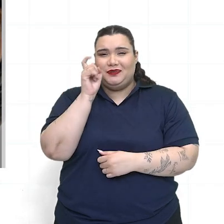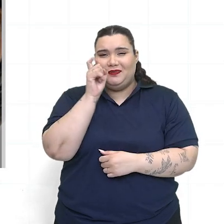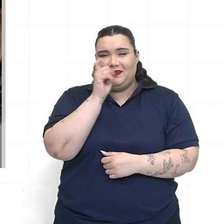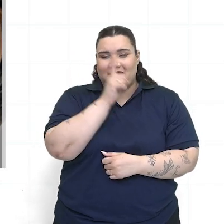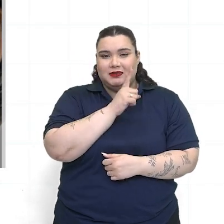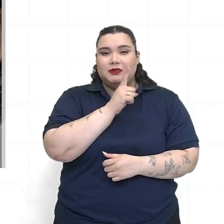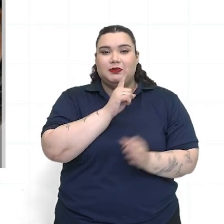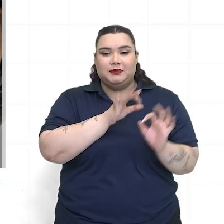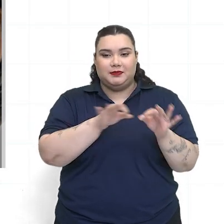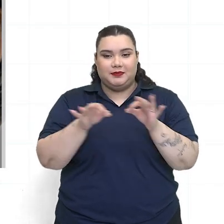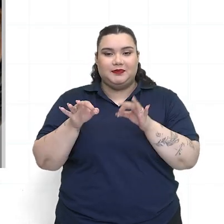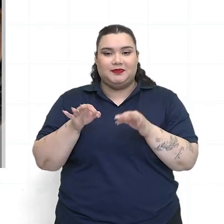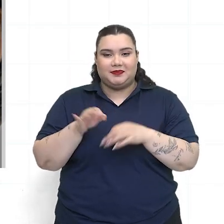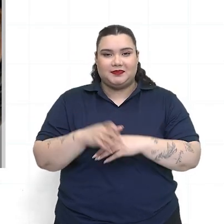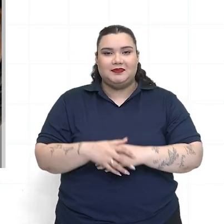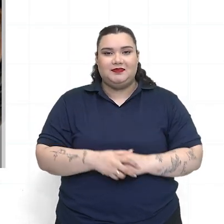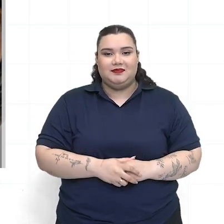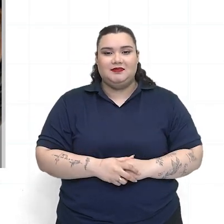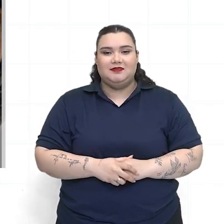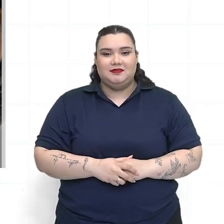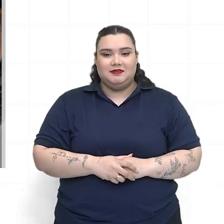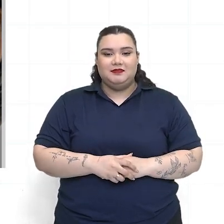esses cálculos. Quem não